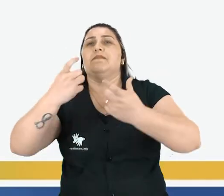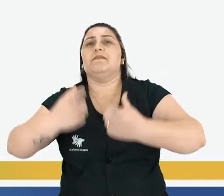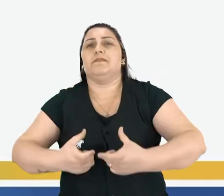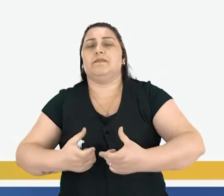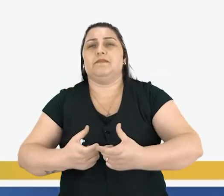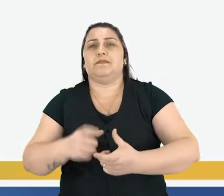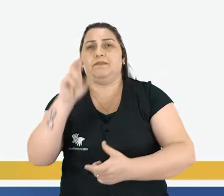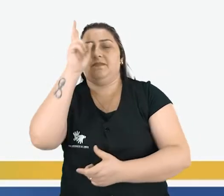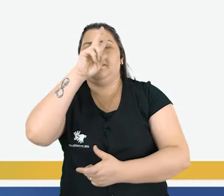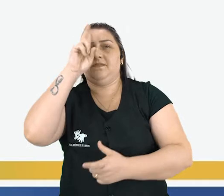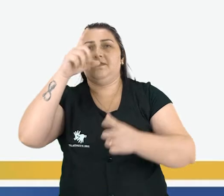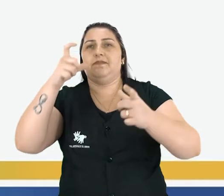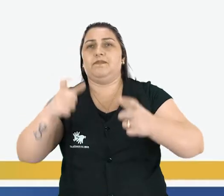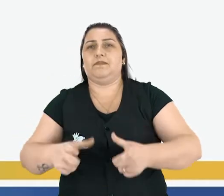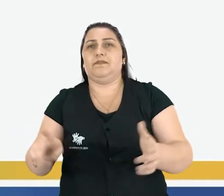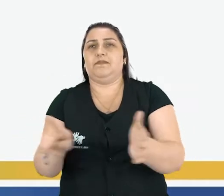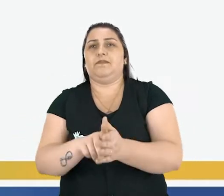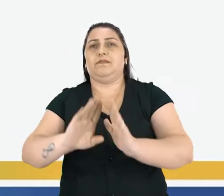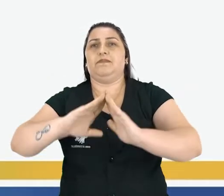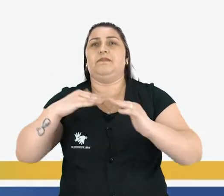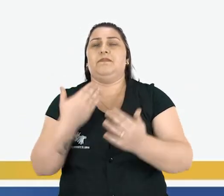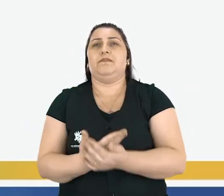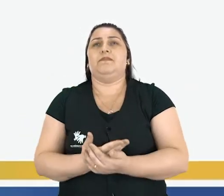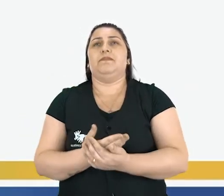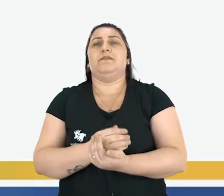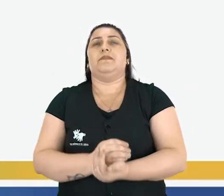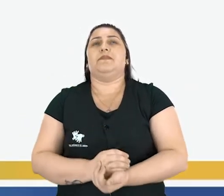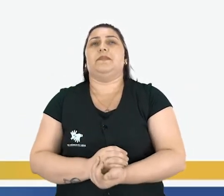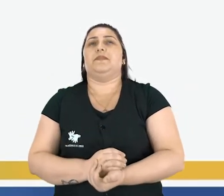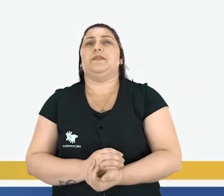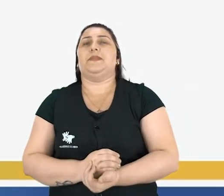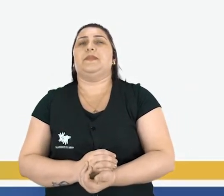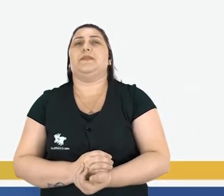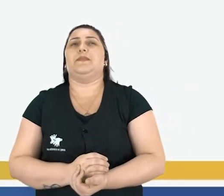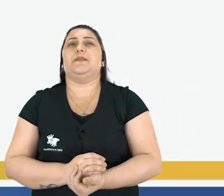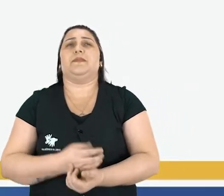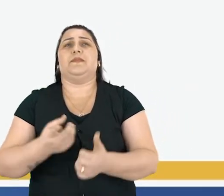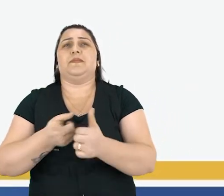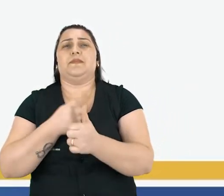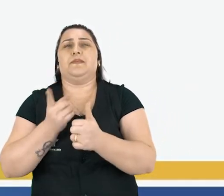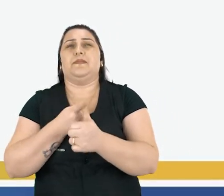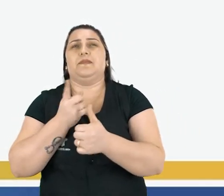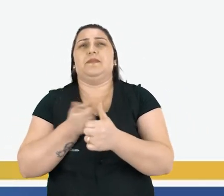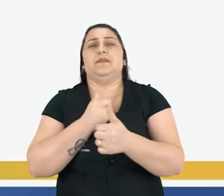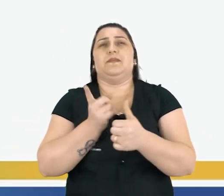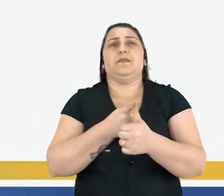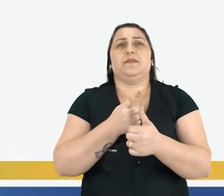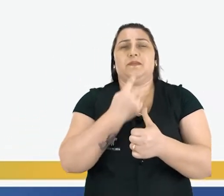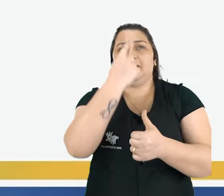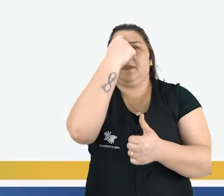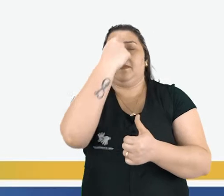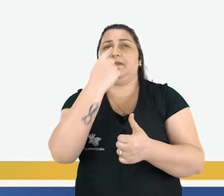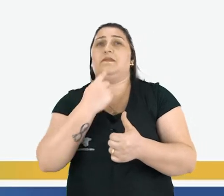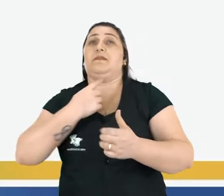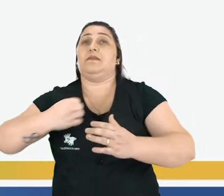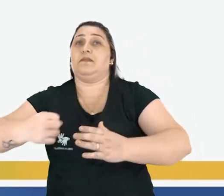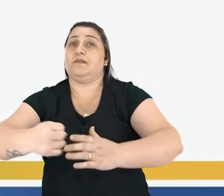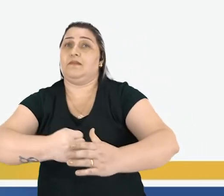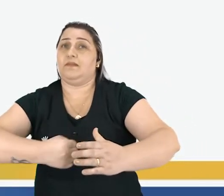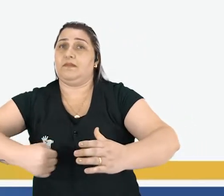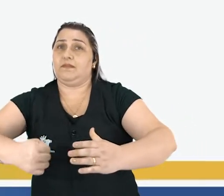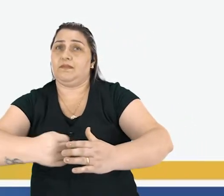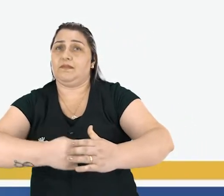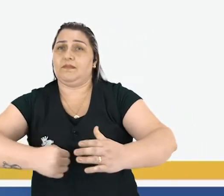Lembrando que dependência é o espaço da escola então lá na primeira imagem é a imagem da